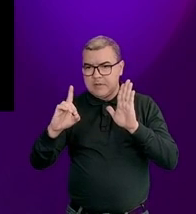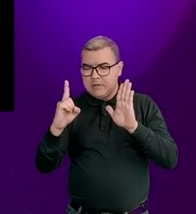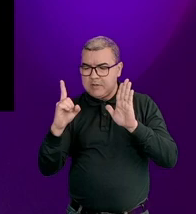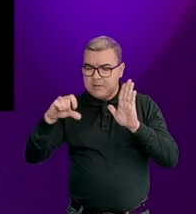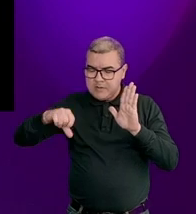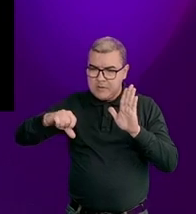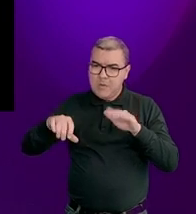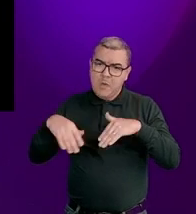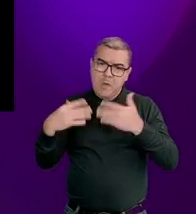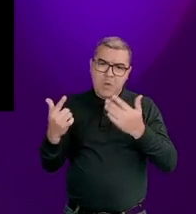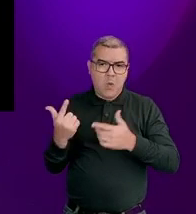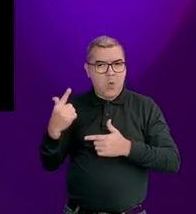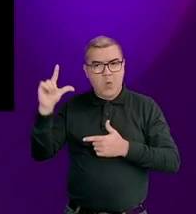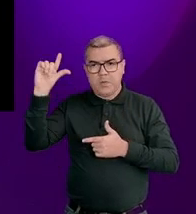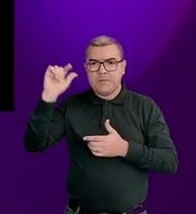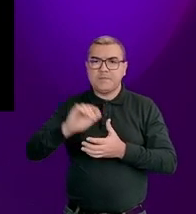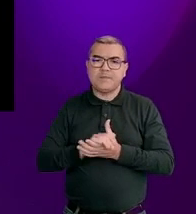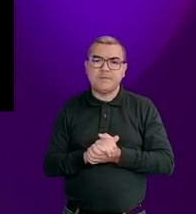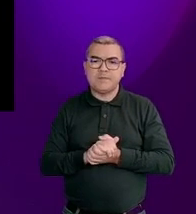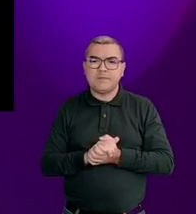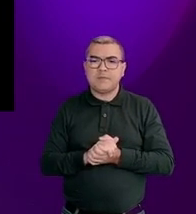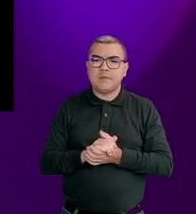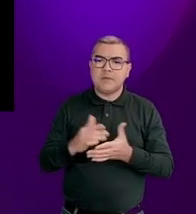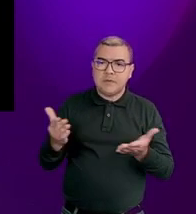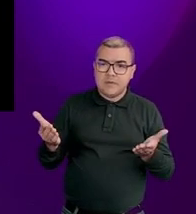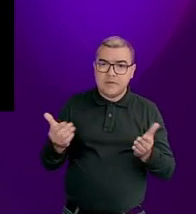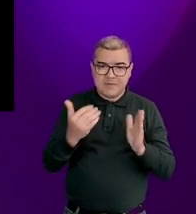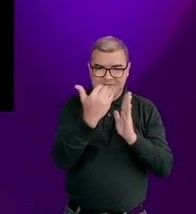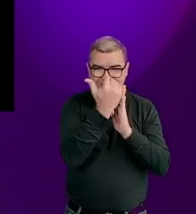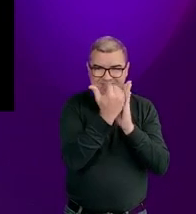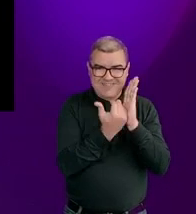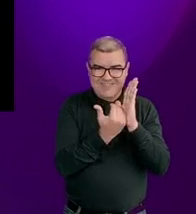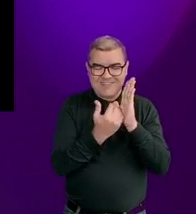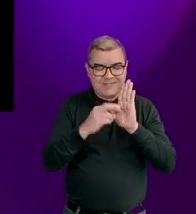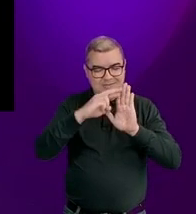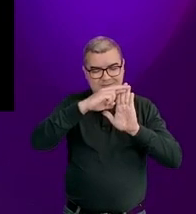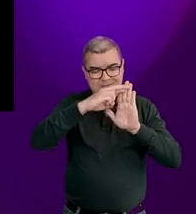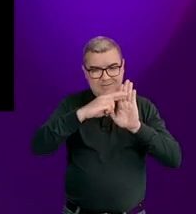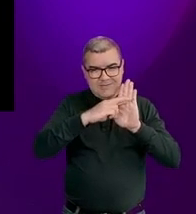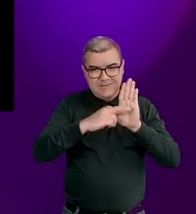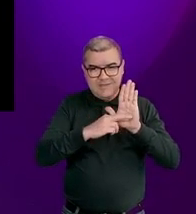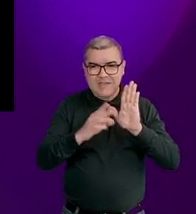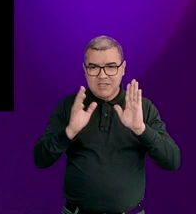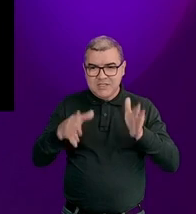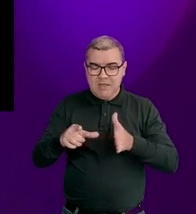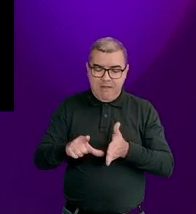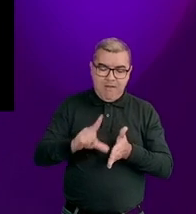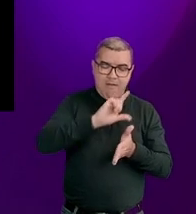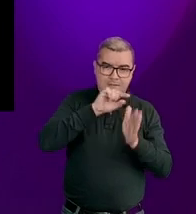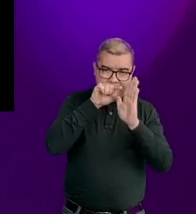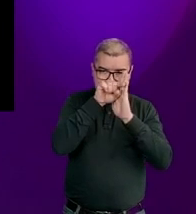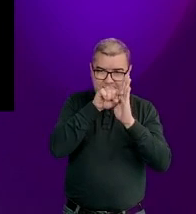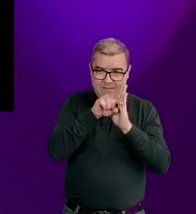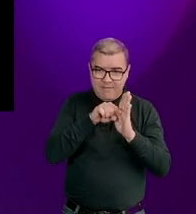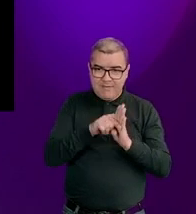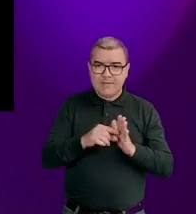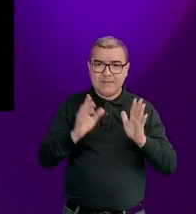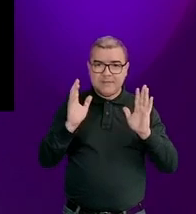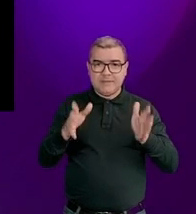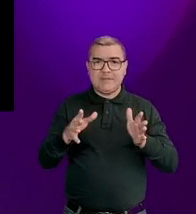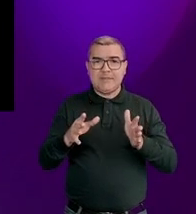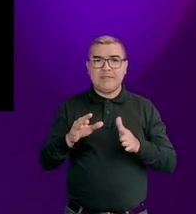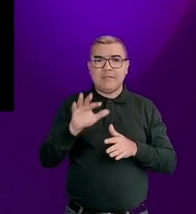anti-BCMA. Bom, aqui são as aprovações regulatórias que foram feitas para a terapia com células CAR-T